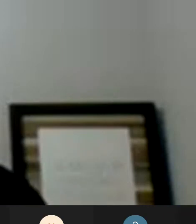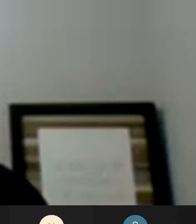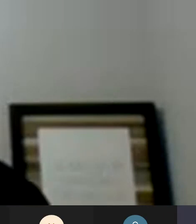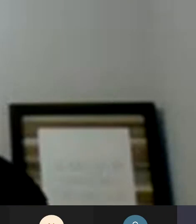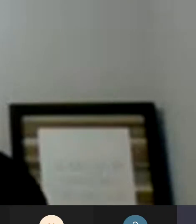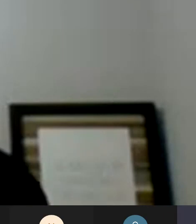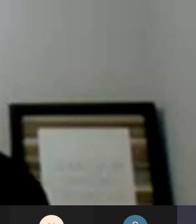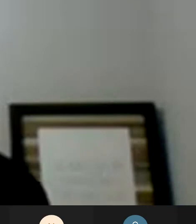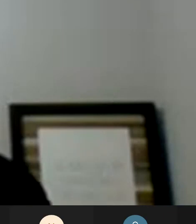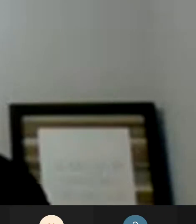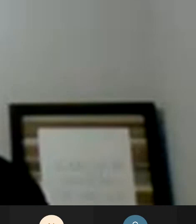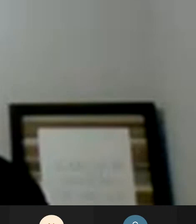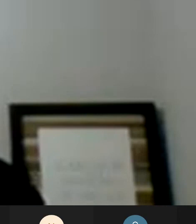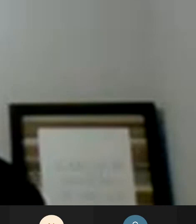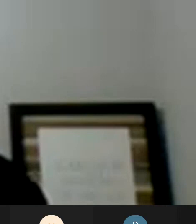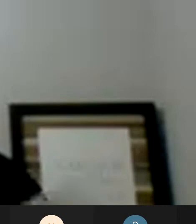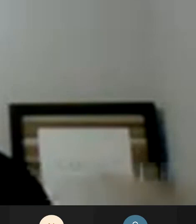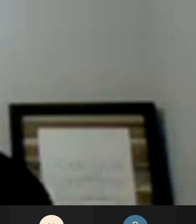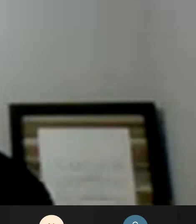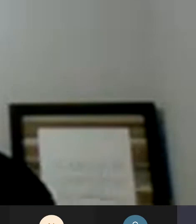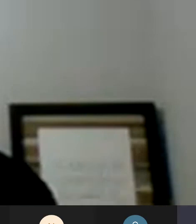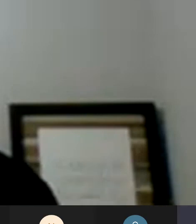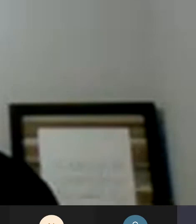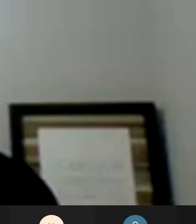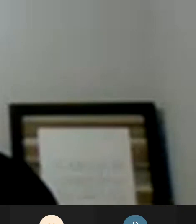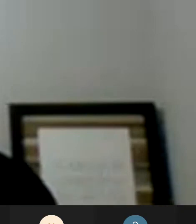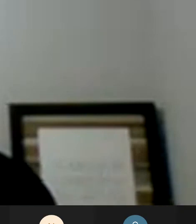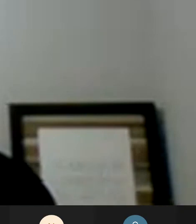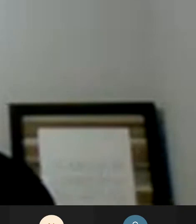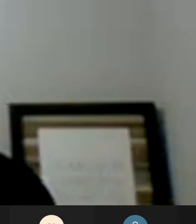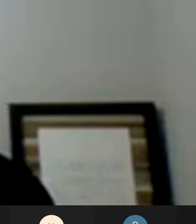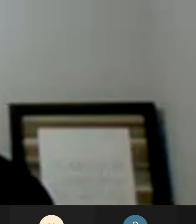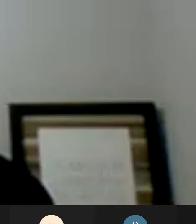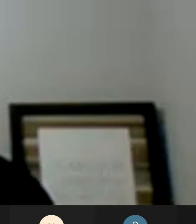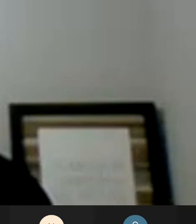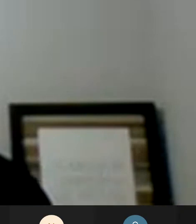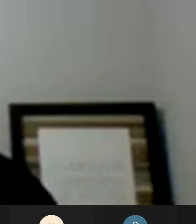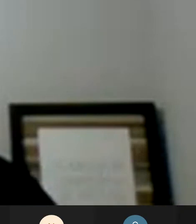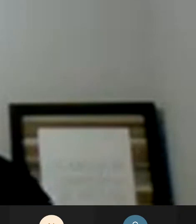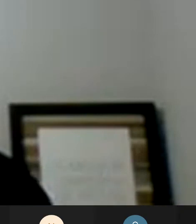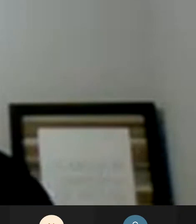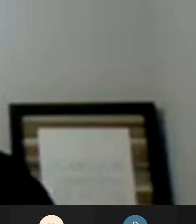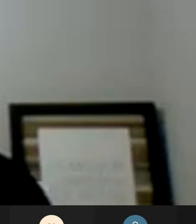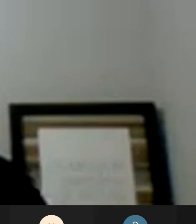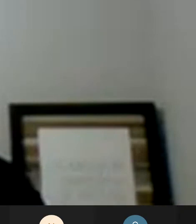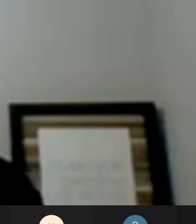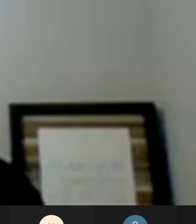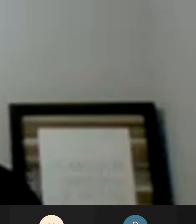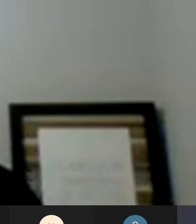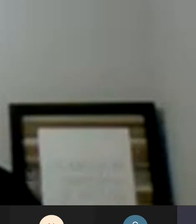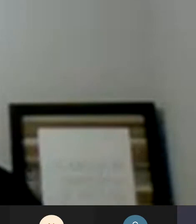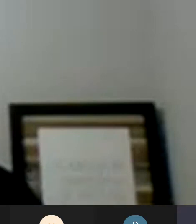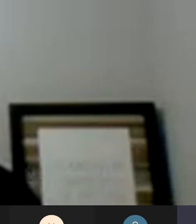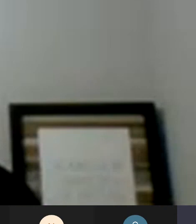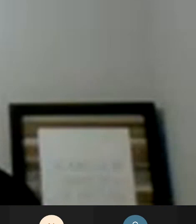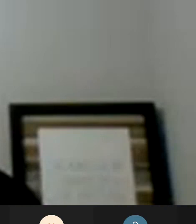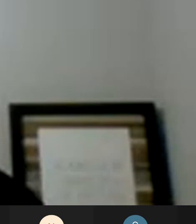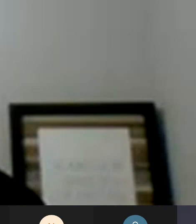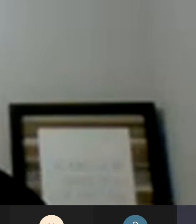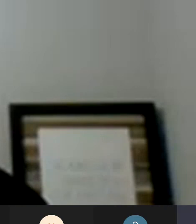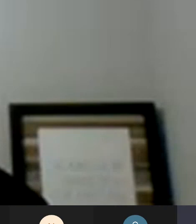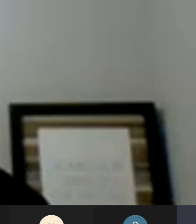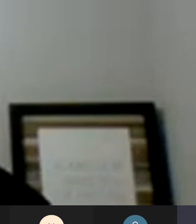acesso da escola, o acesso principal, o acesso de visitantes e o acesso de carga e descarga. Tem que ter essa distinção. É melhor, às